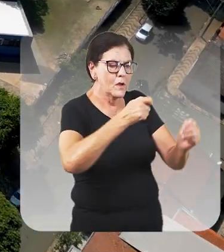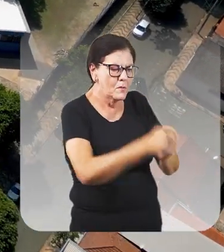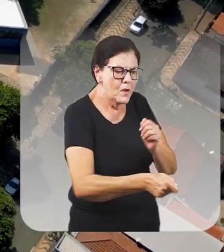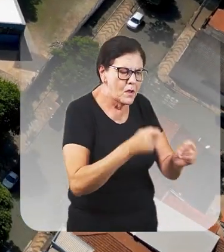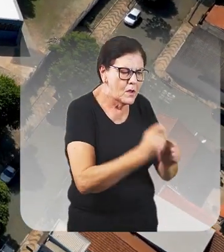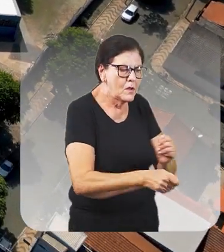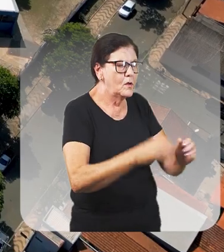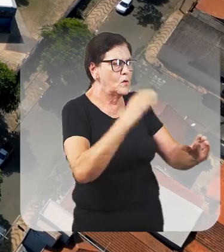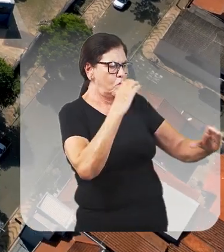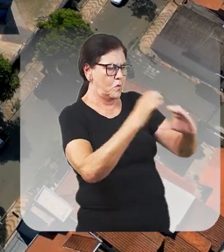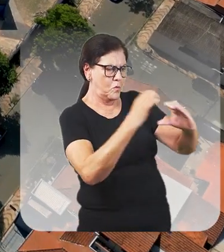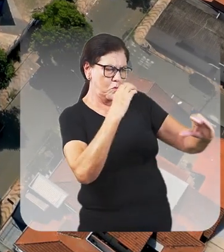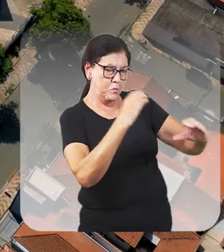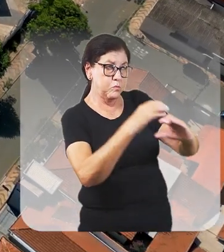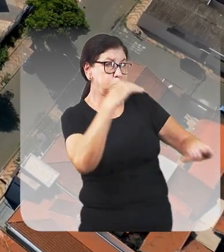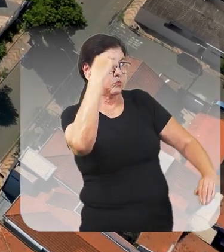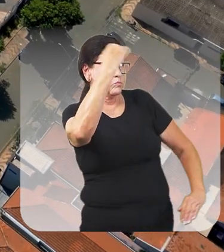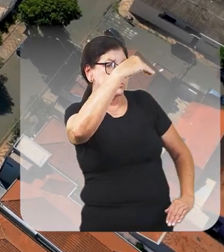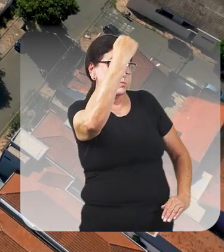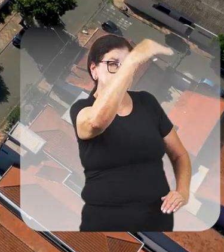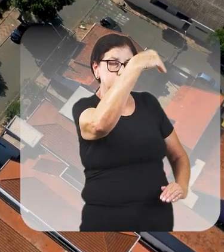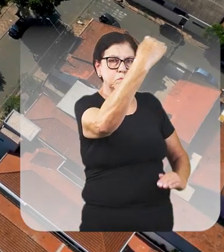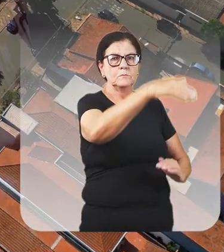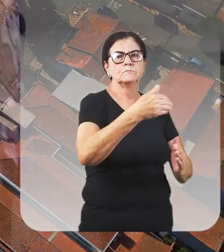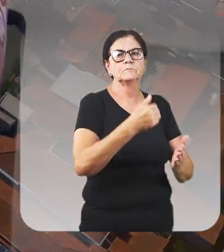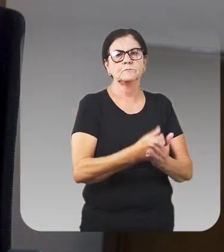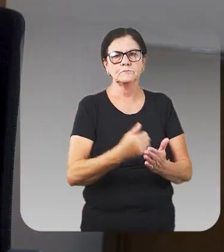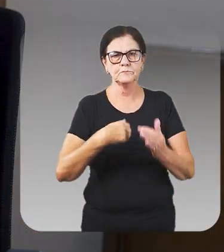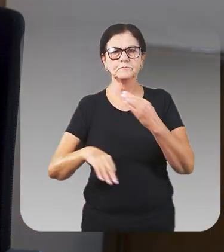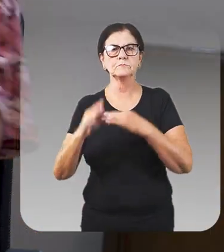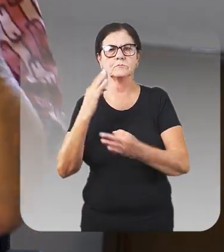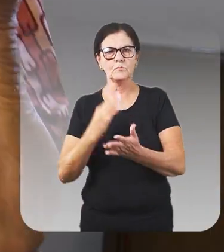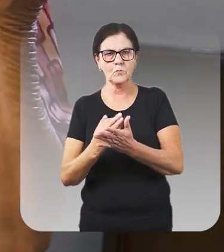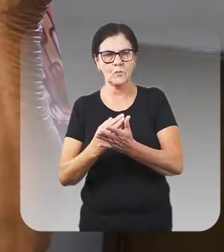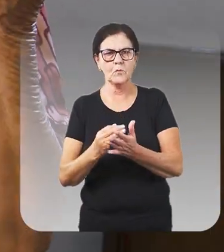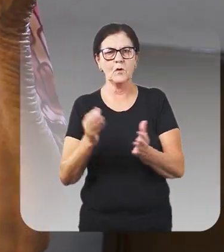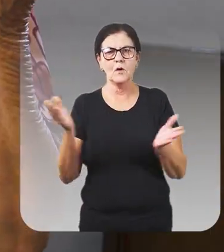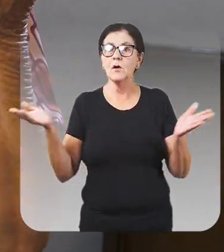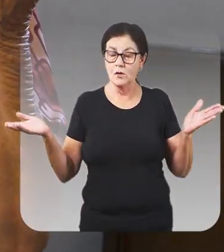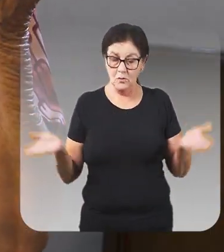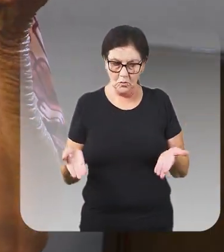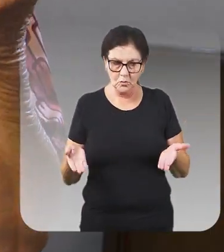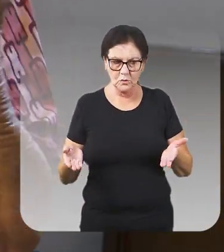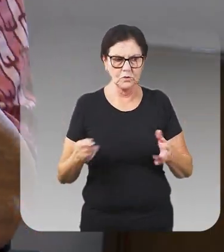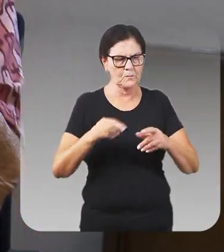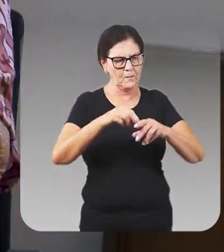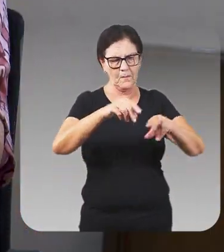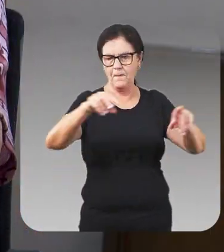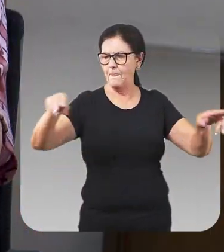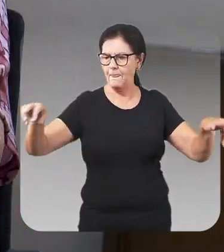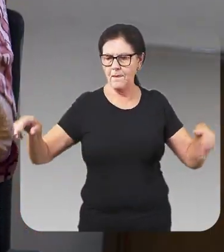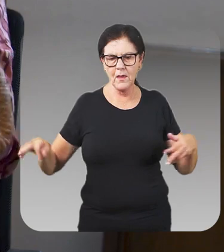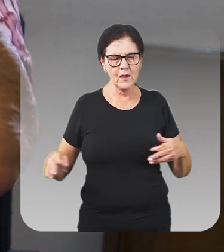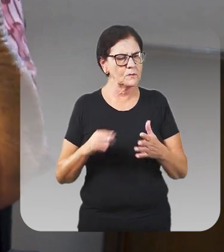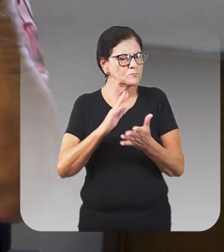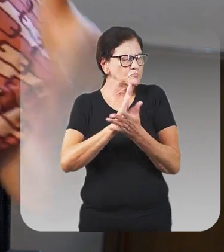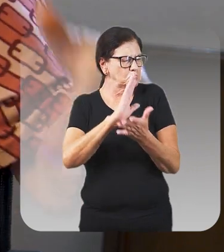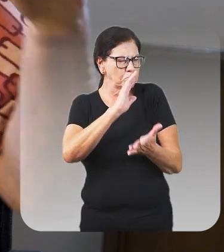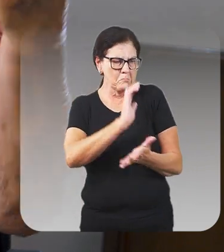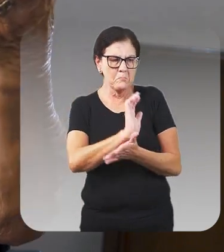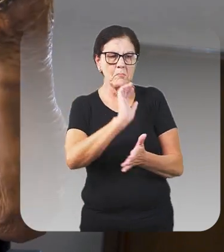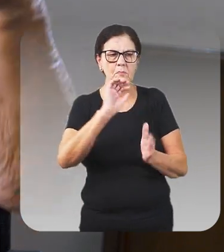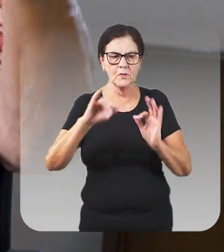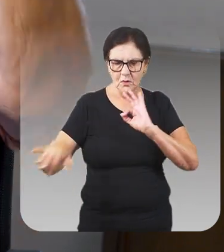aos poucos, foram sendo construídos outros. Por exemplo, os últimos pavilhões, que dão mais para o lado onde era